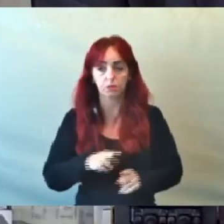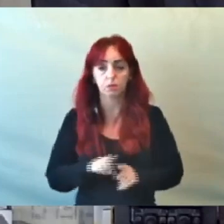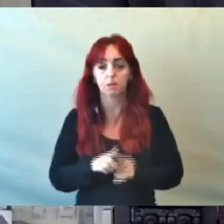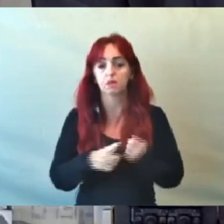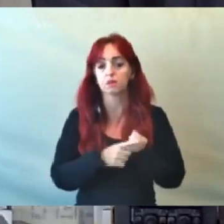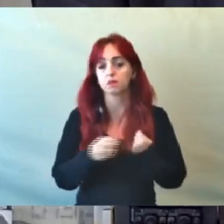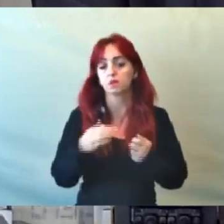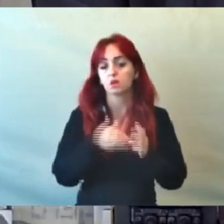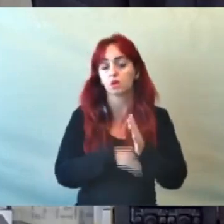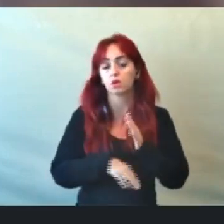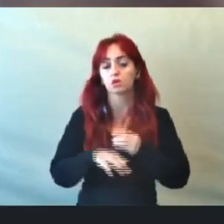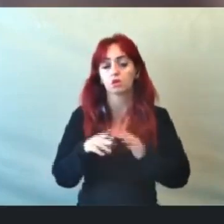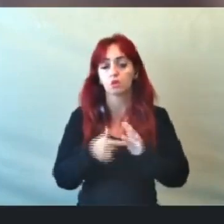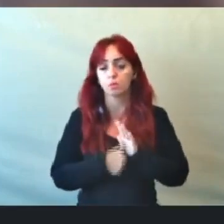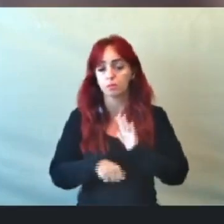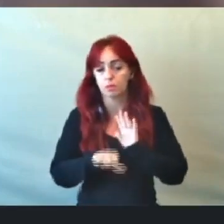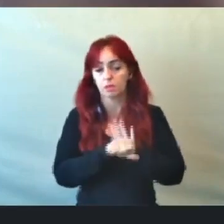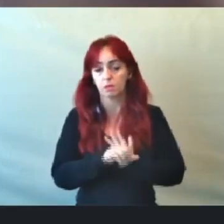compromisso?